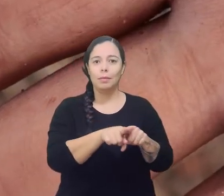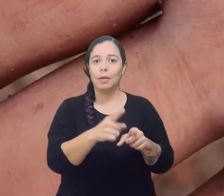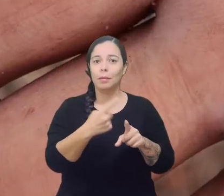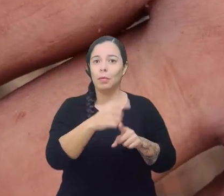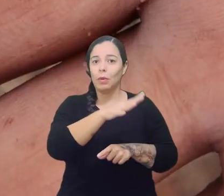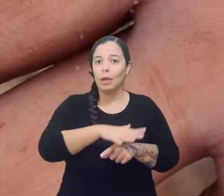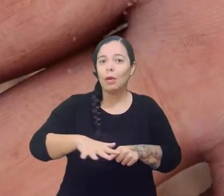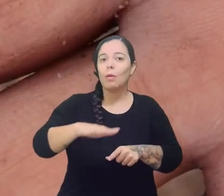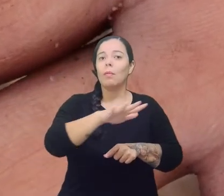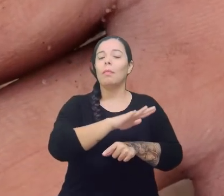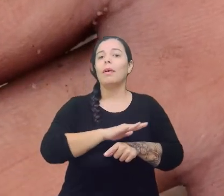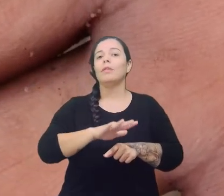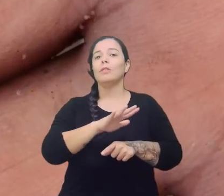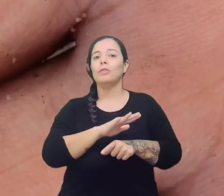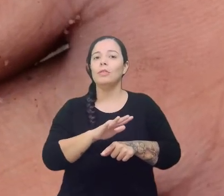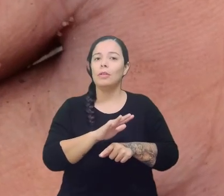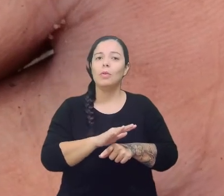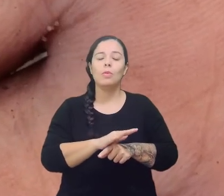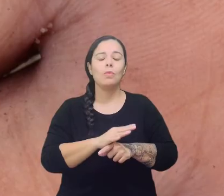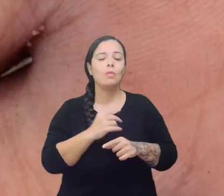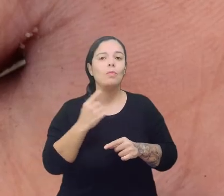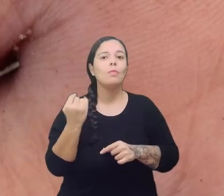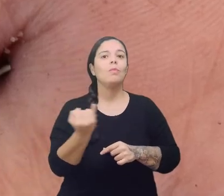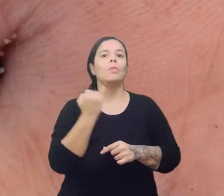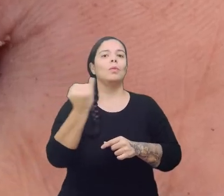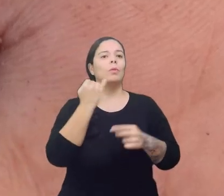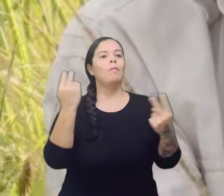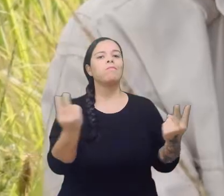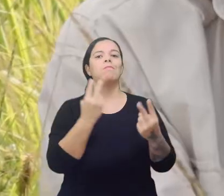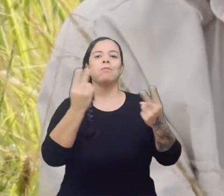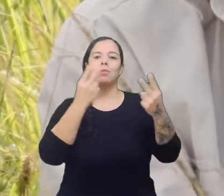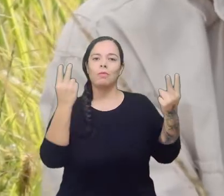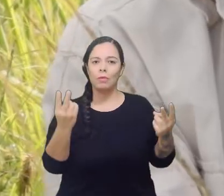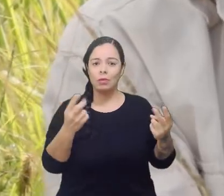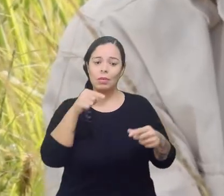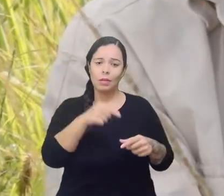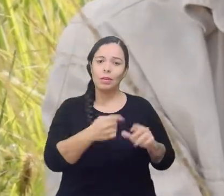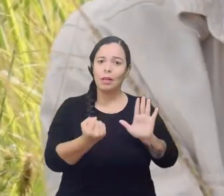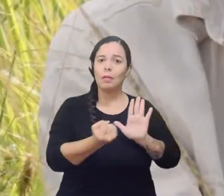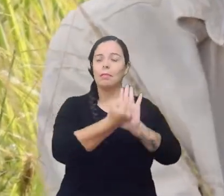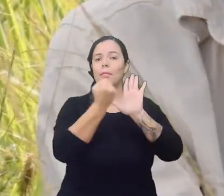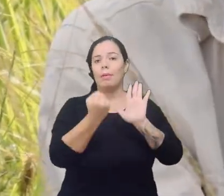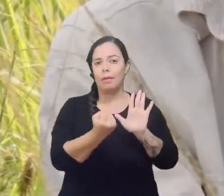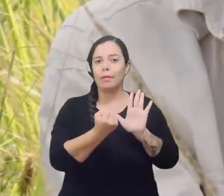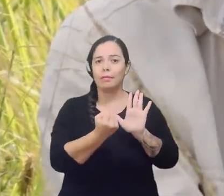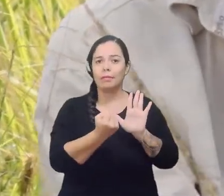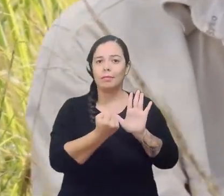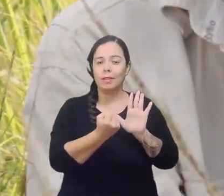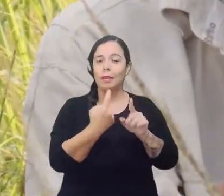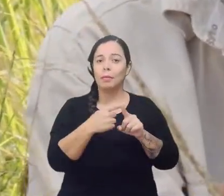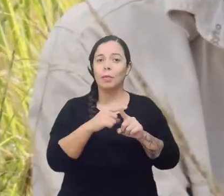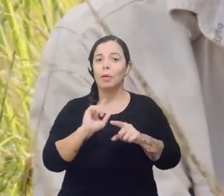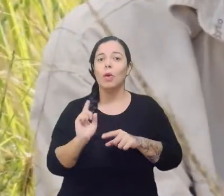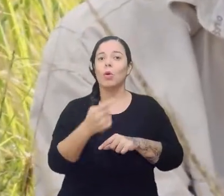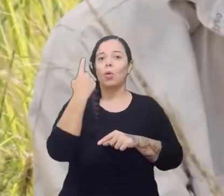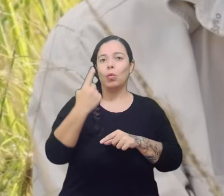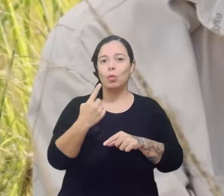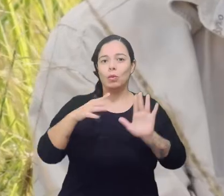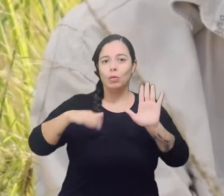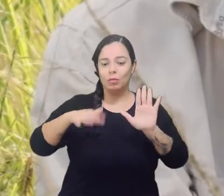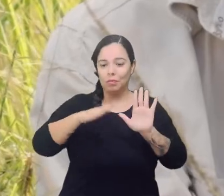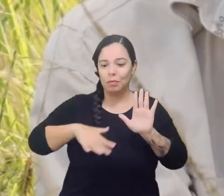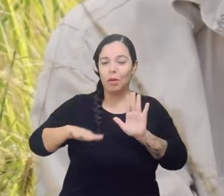região extremamente relevante, né? E ela é um testemunho, um dos únicos na